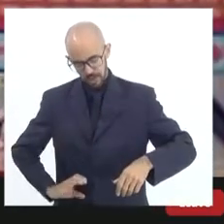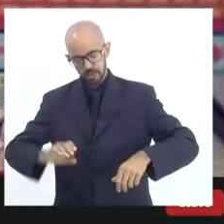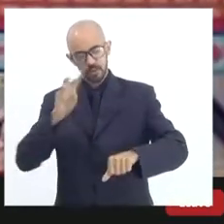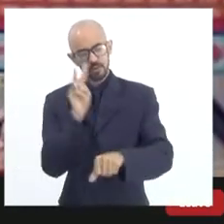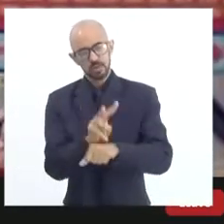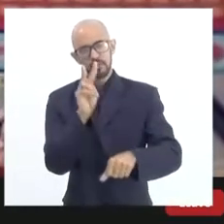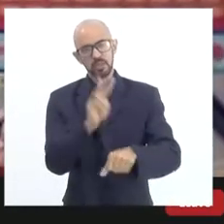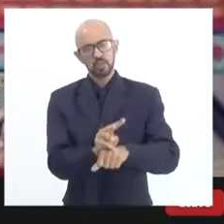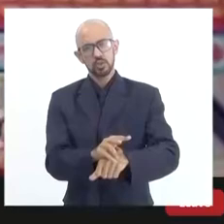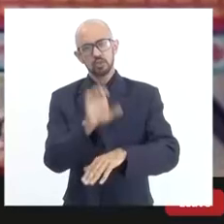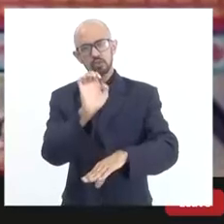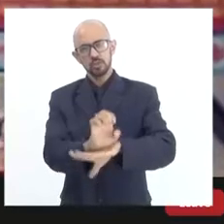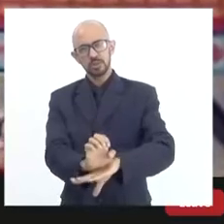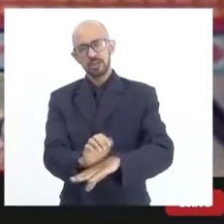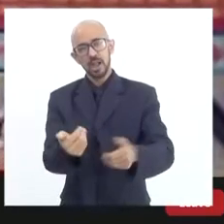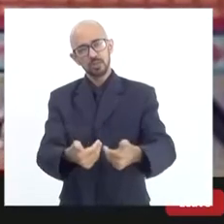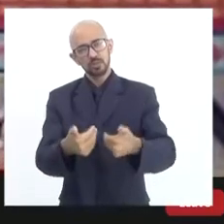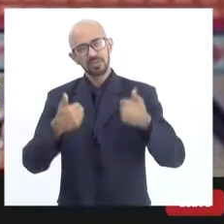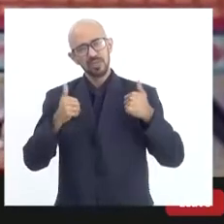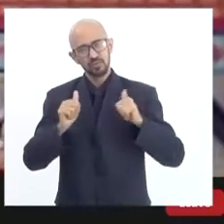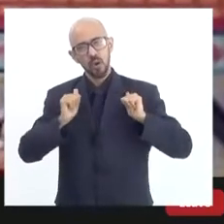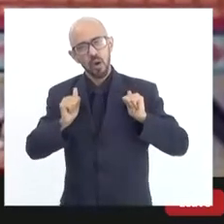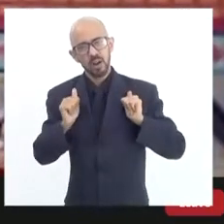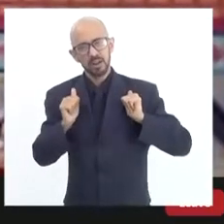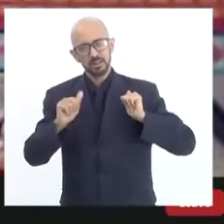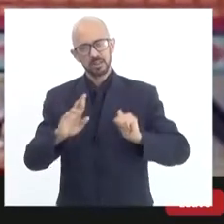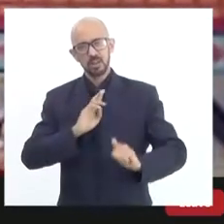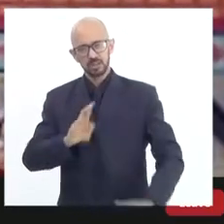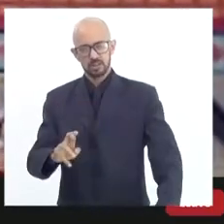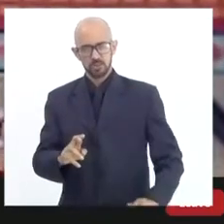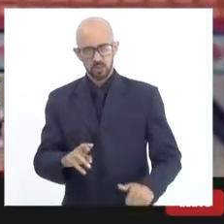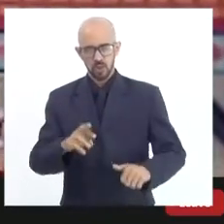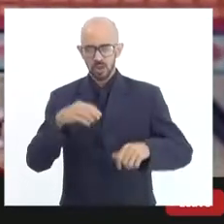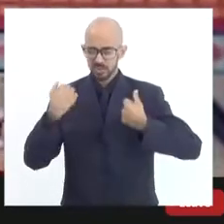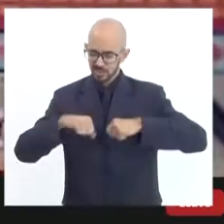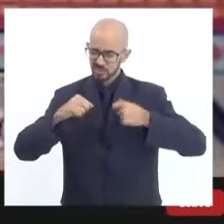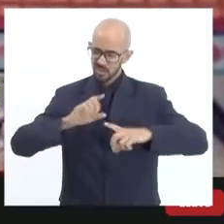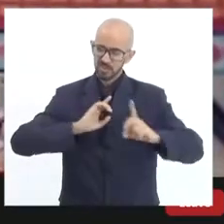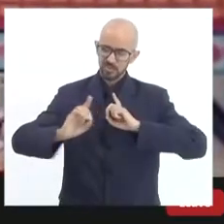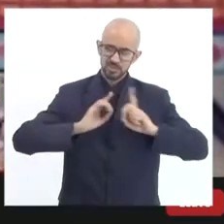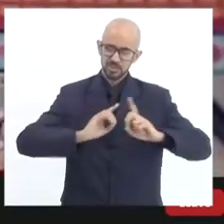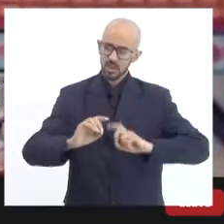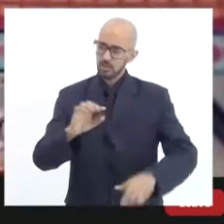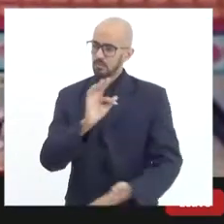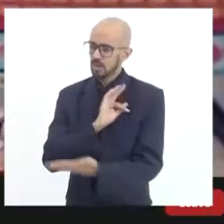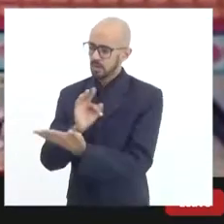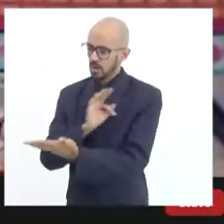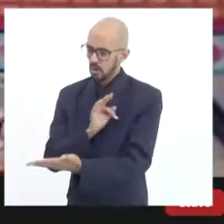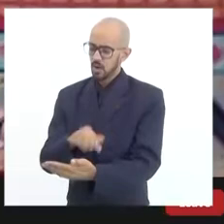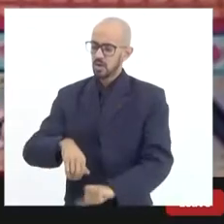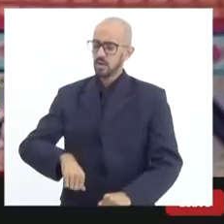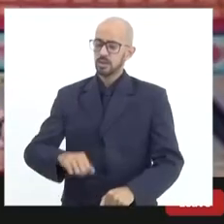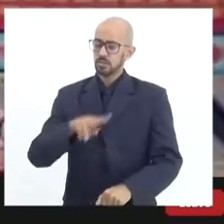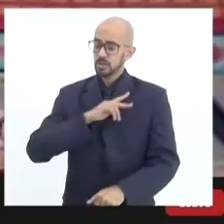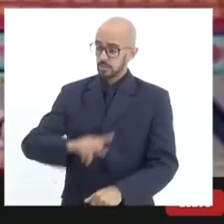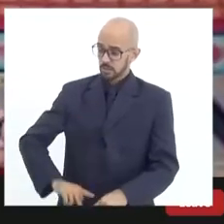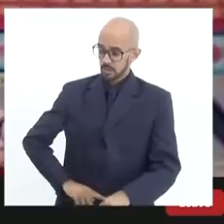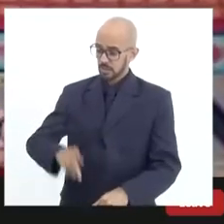laico. Então, a necessidade desse diálogo, deputada Marta Rocha, presidenta dessa